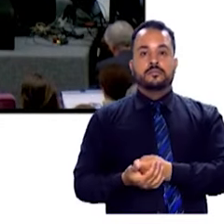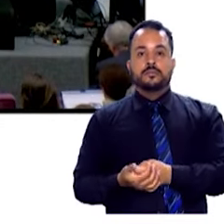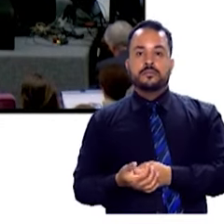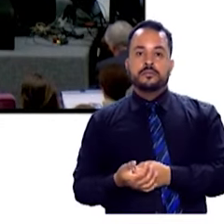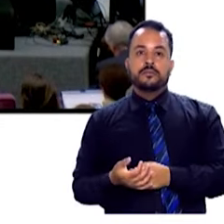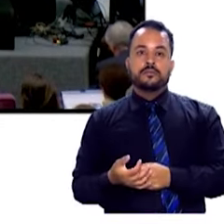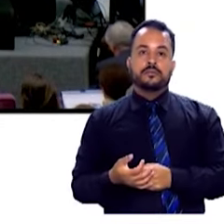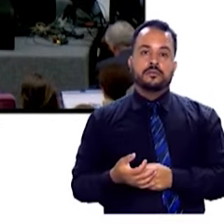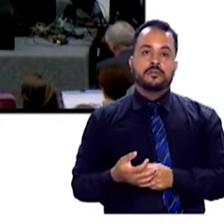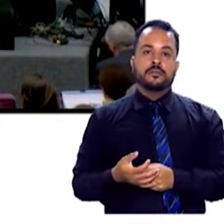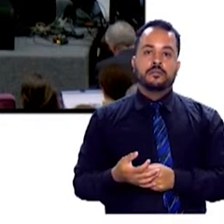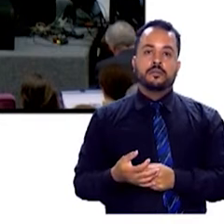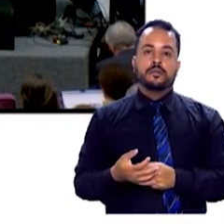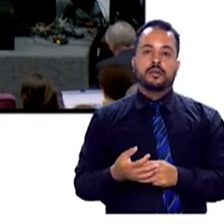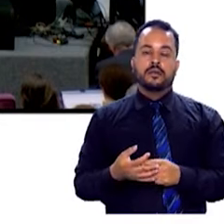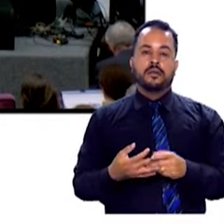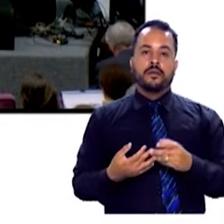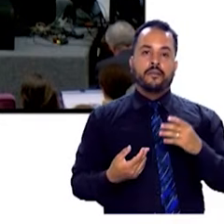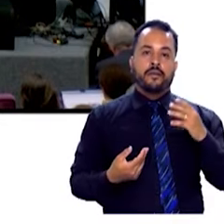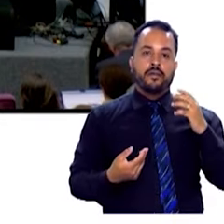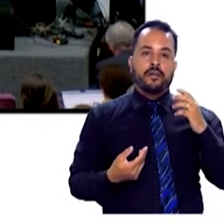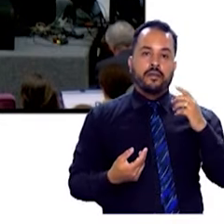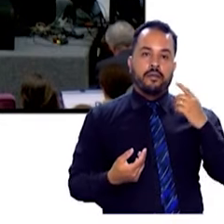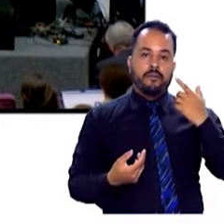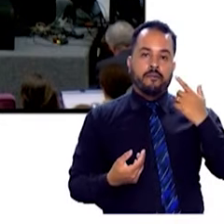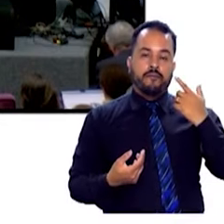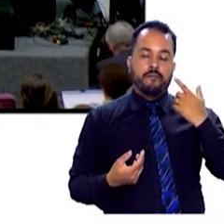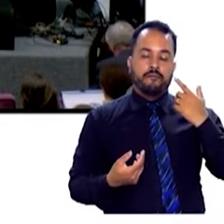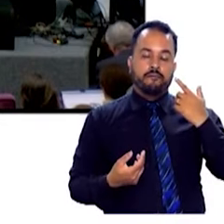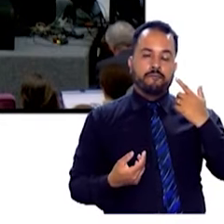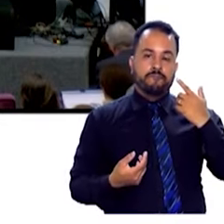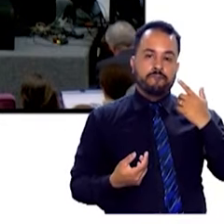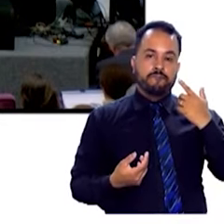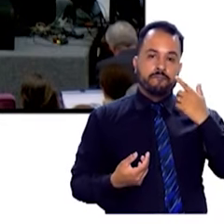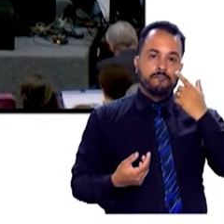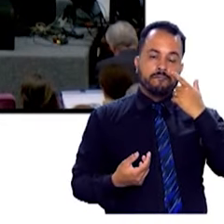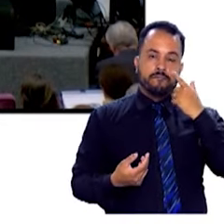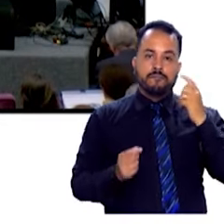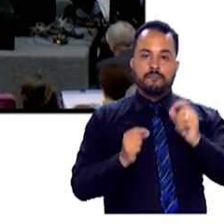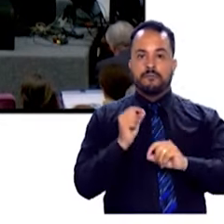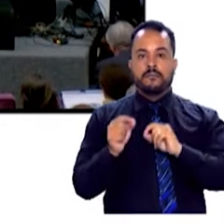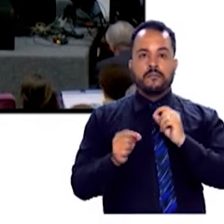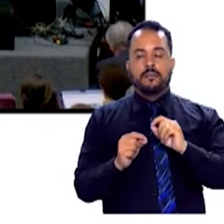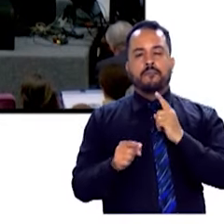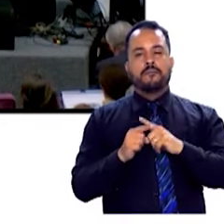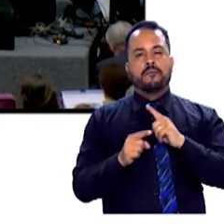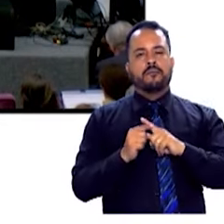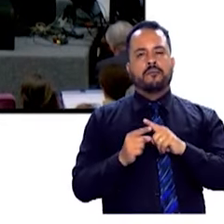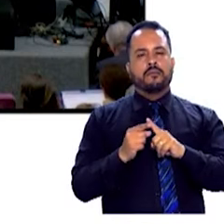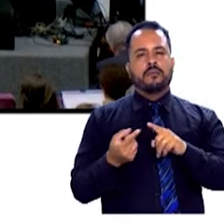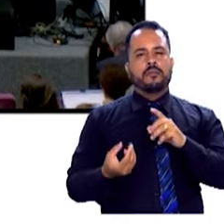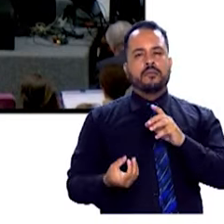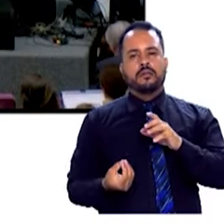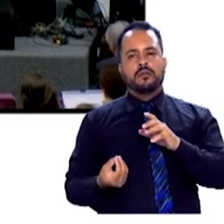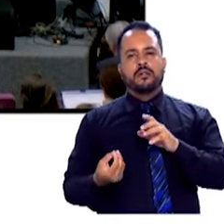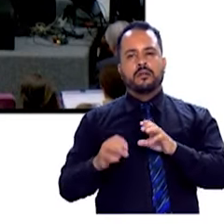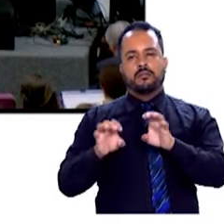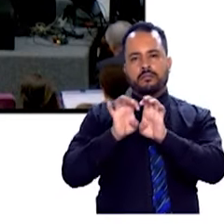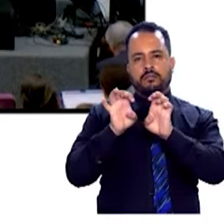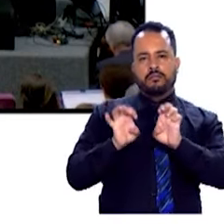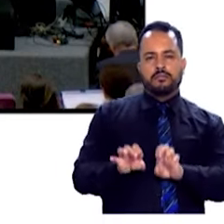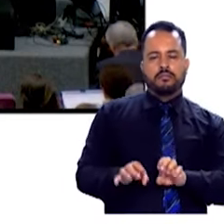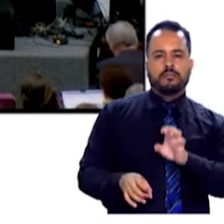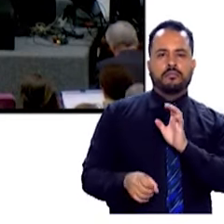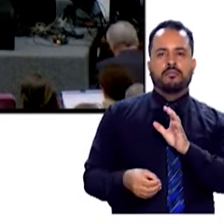ou não é necessário que nós tenhamos uma ideia sobre como eles fazem isso por que que eles fazem isso e eles fazem isso por meio de uma estrutura que